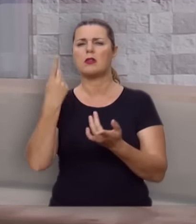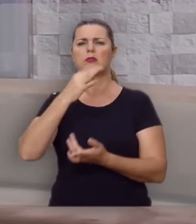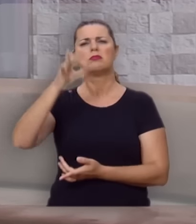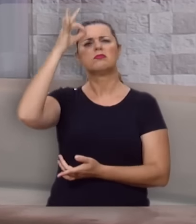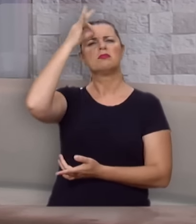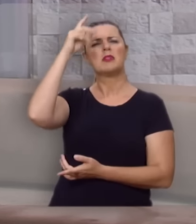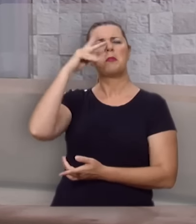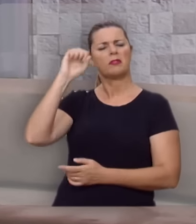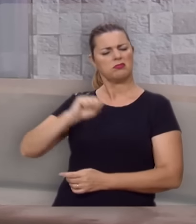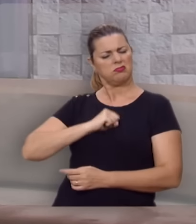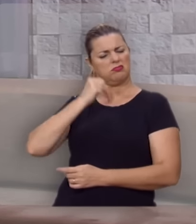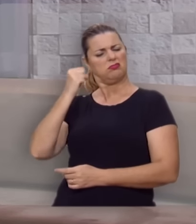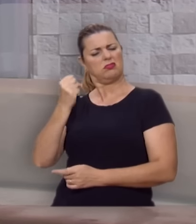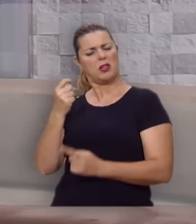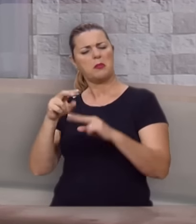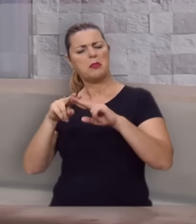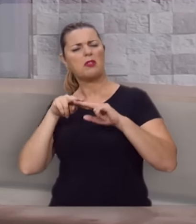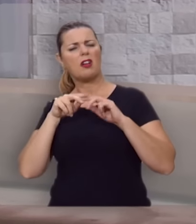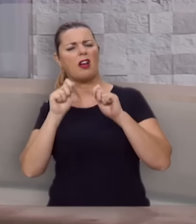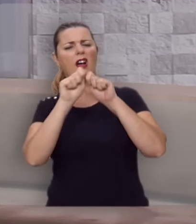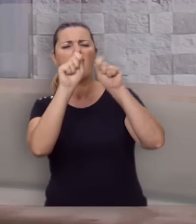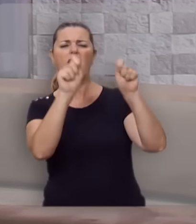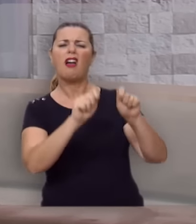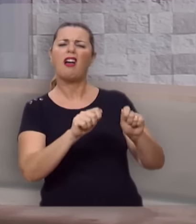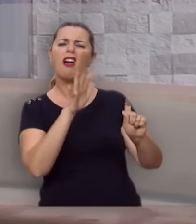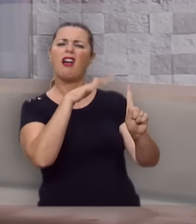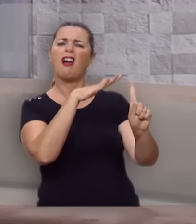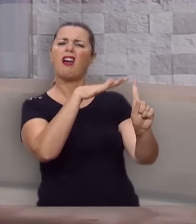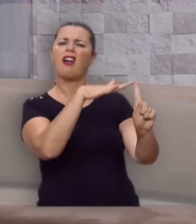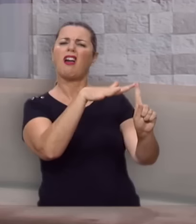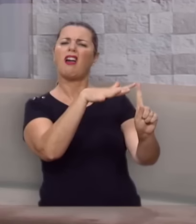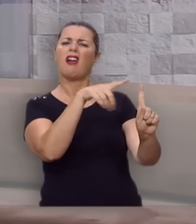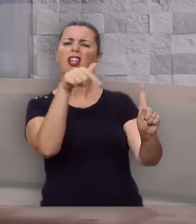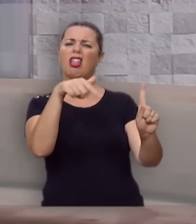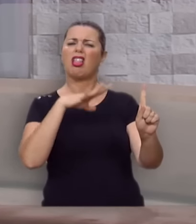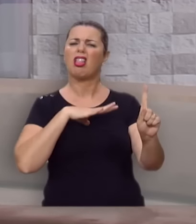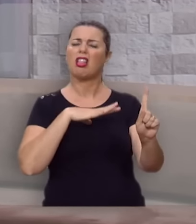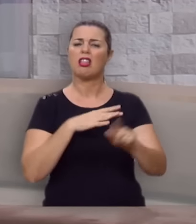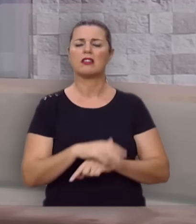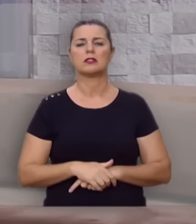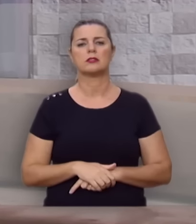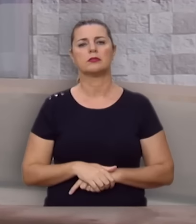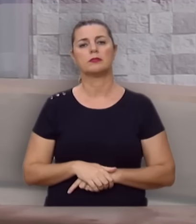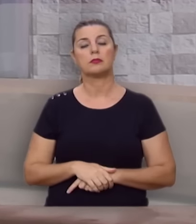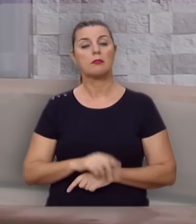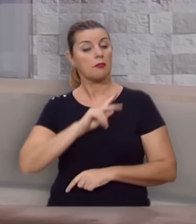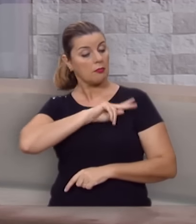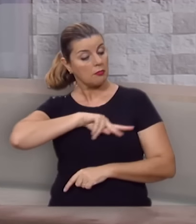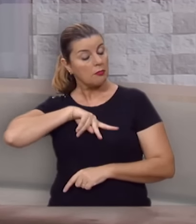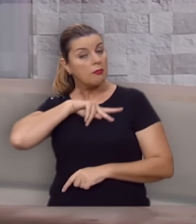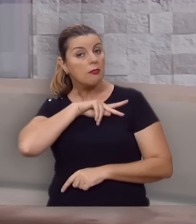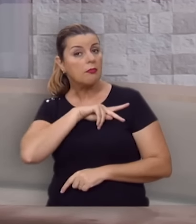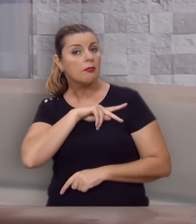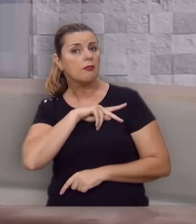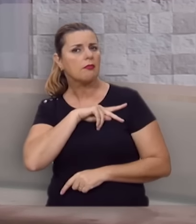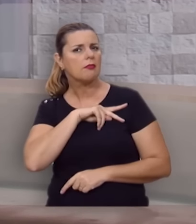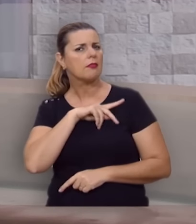se revoltou por causa da idolatria dominante na cidade. E